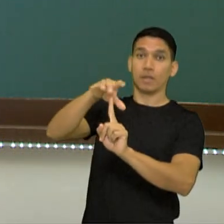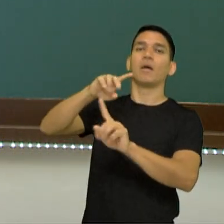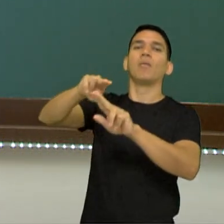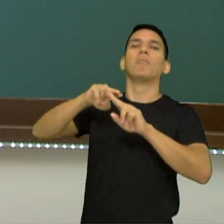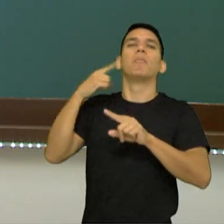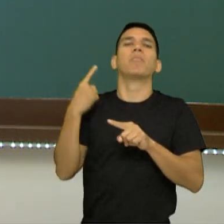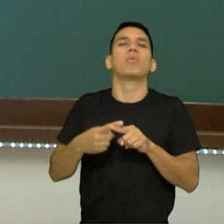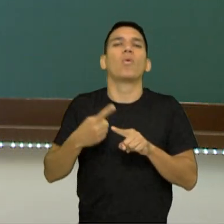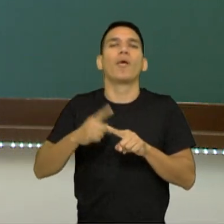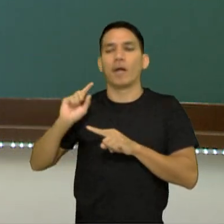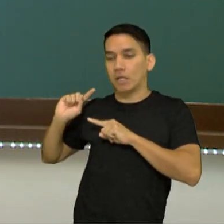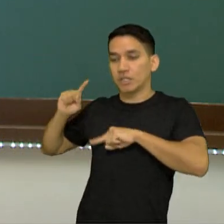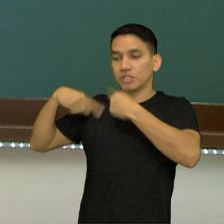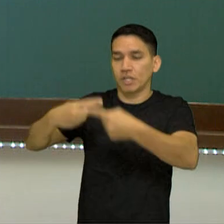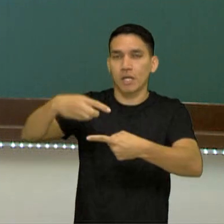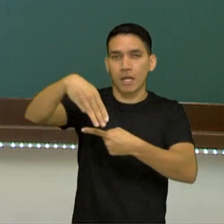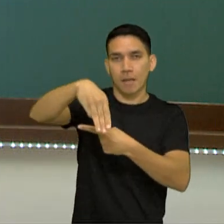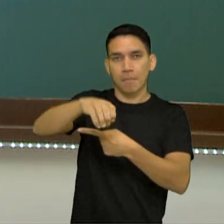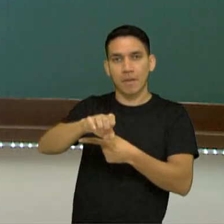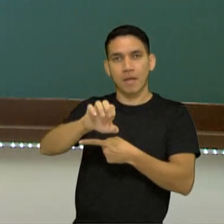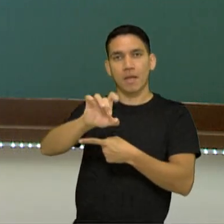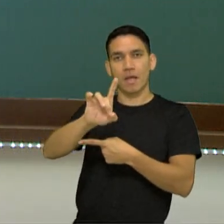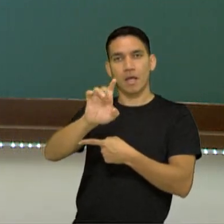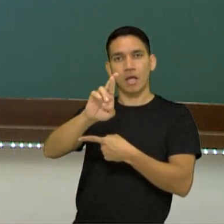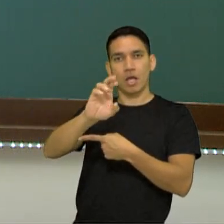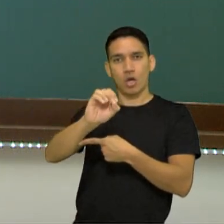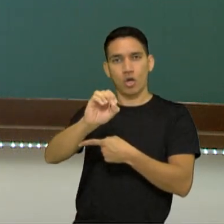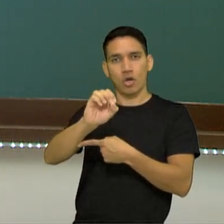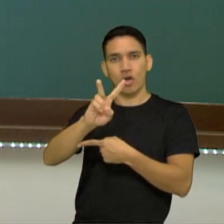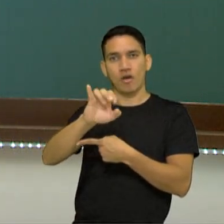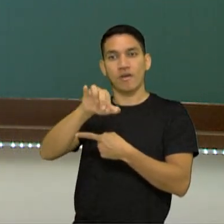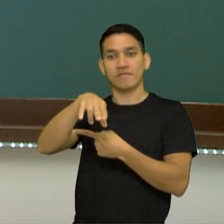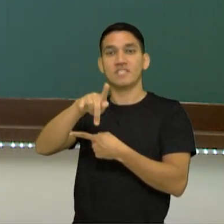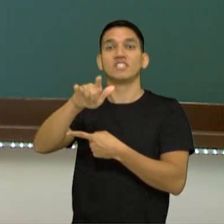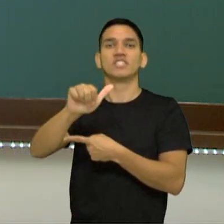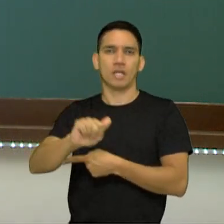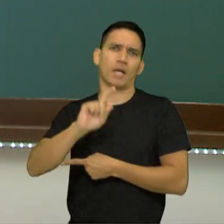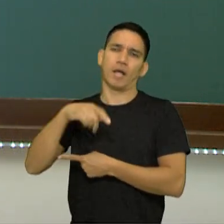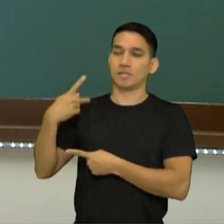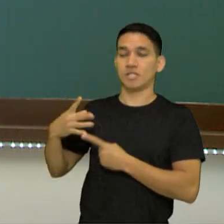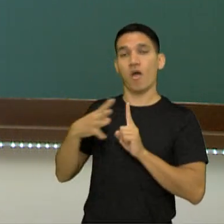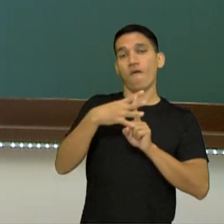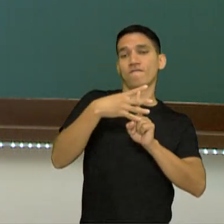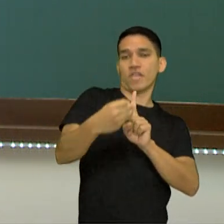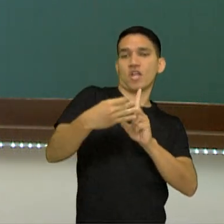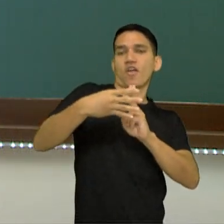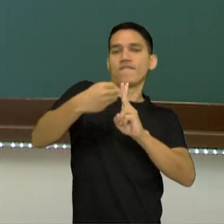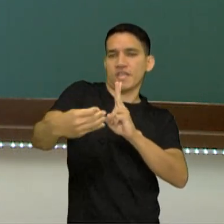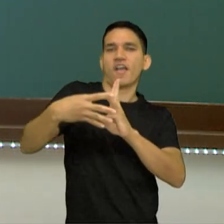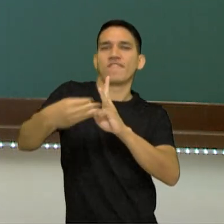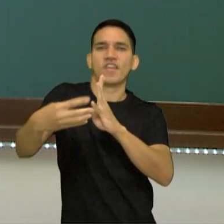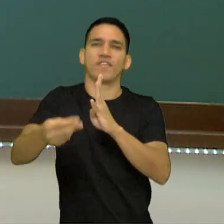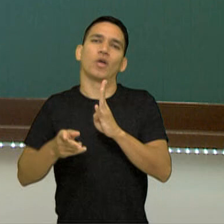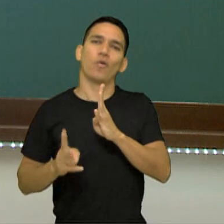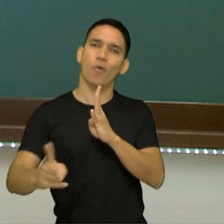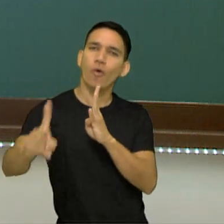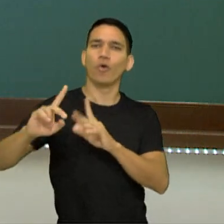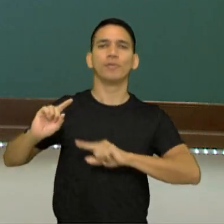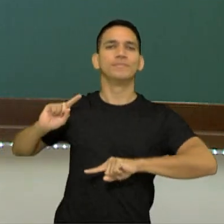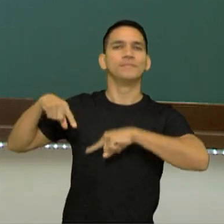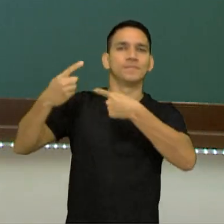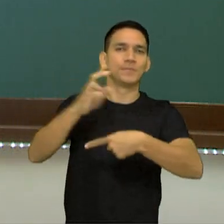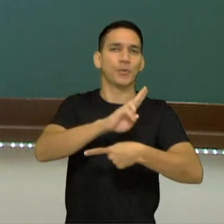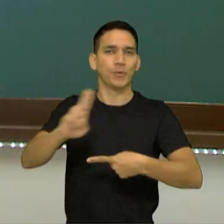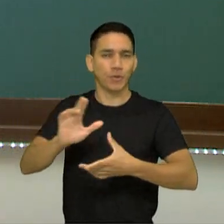a dinastia Merovíngia. Então, os filhos dele ali vão perpetuar este nome dessa dinastia.